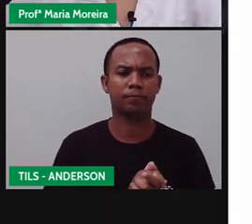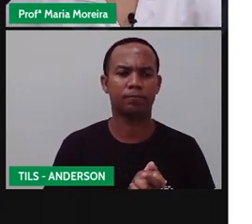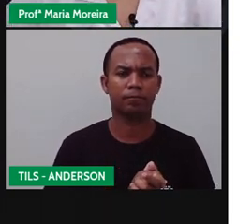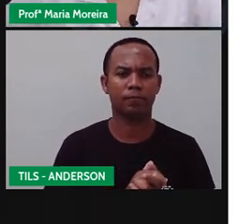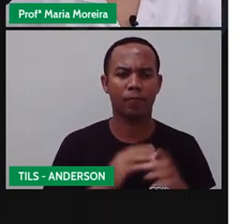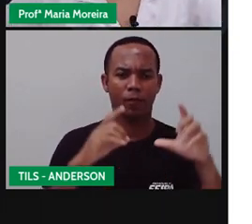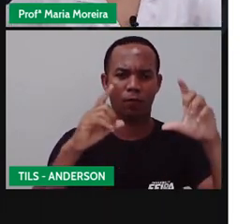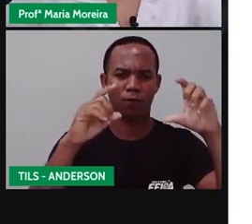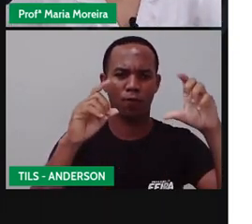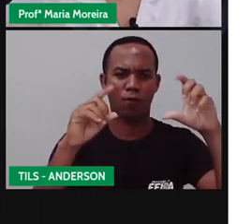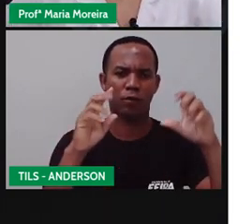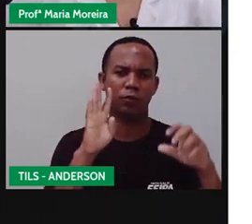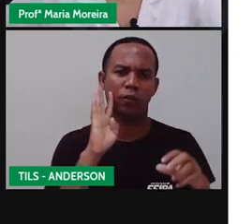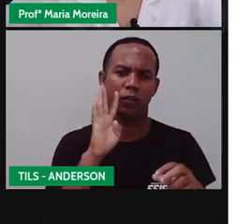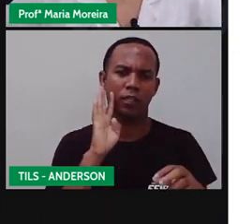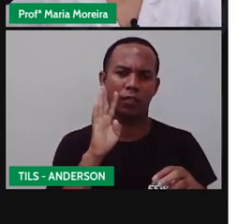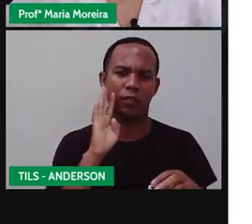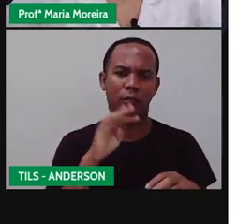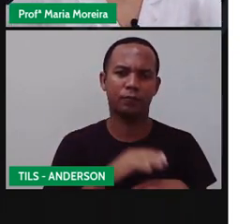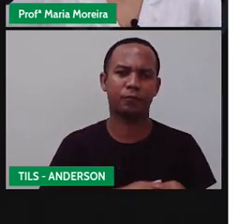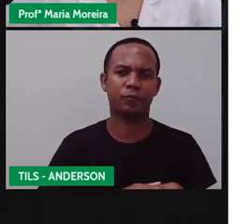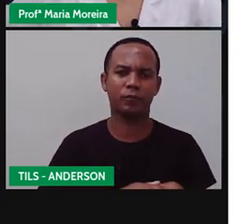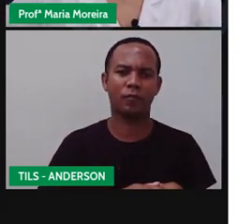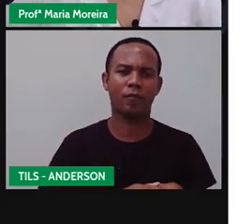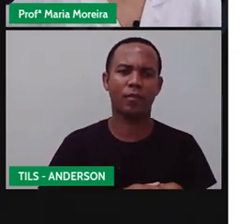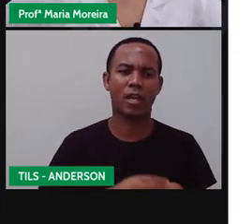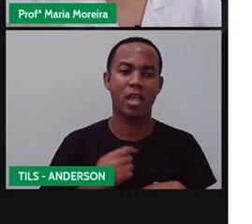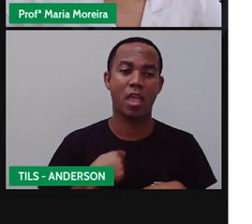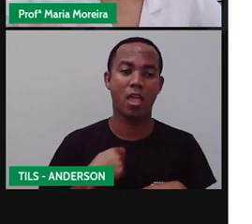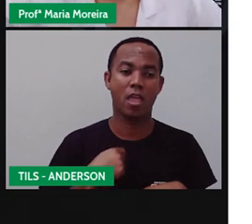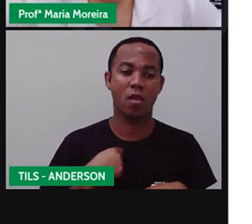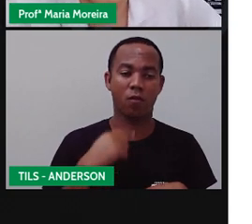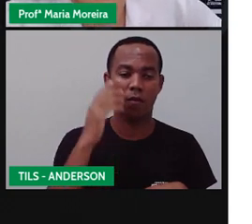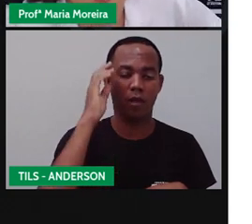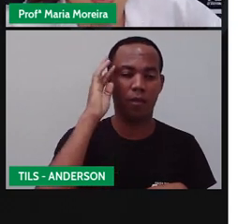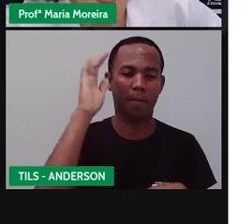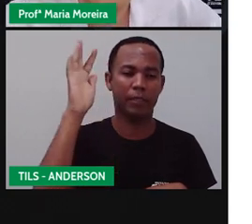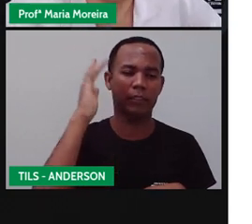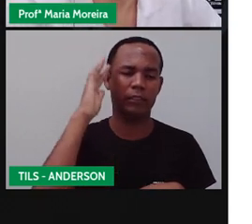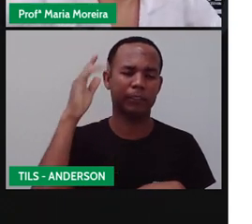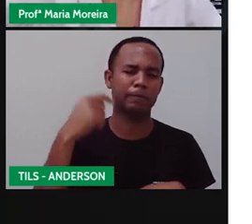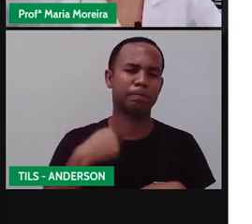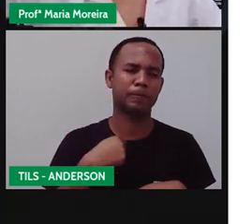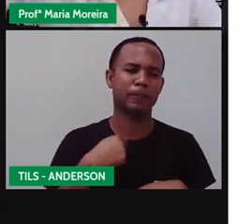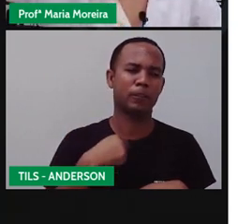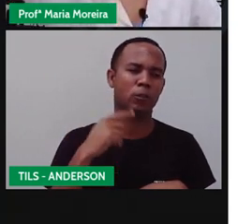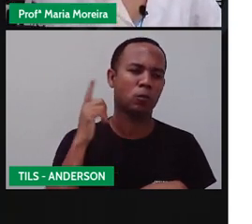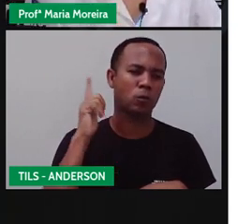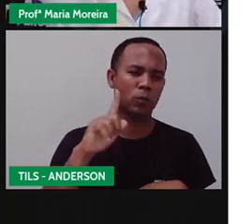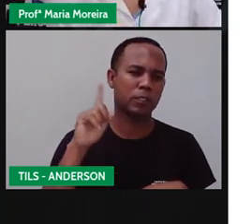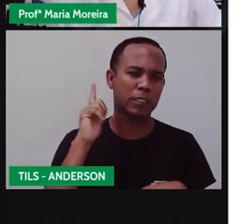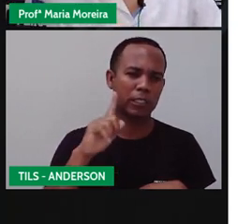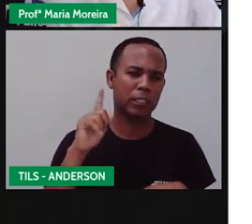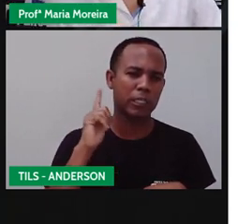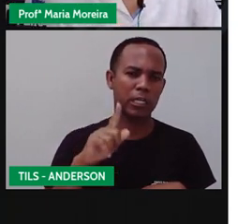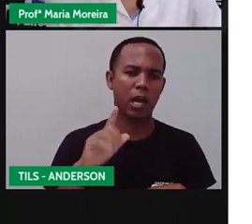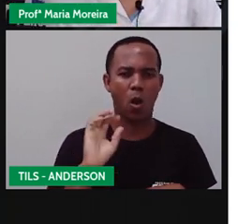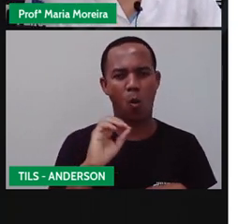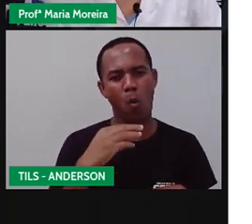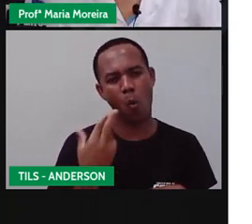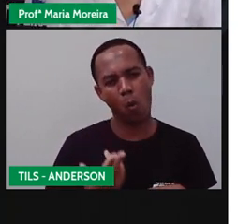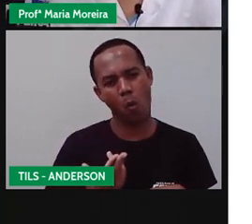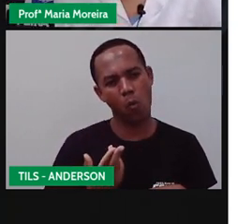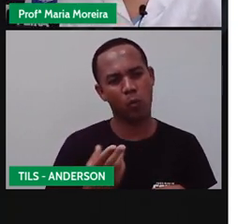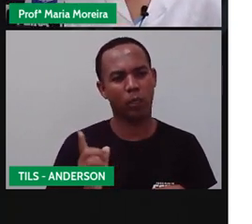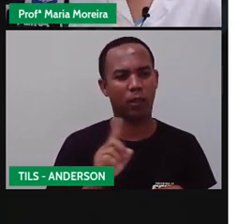Olha que imagem bacana. Eu fico aqui imaginando se eu conseguiria, né, fazer uma coisa desse tipo uma garrafa, eu não conseguiria, né?